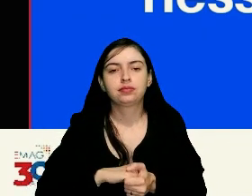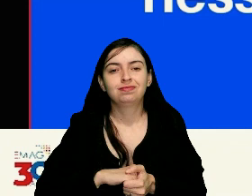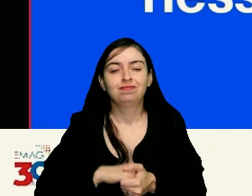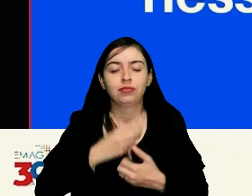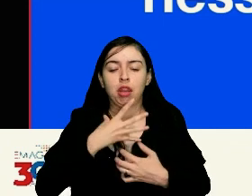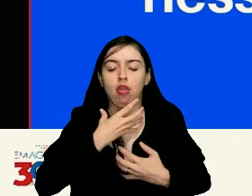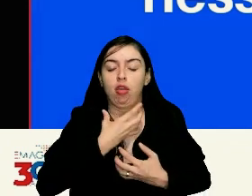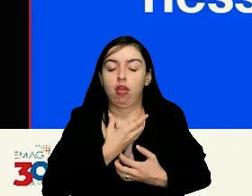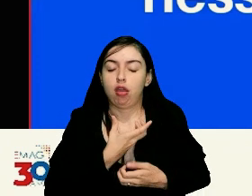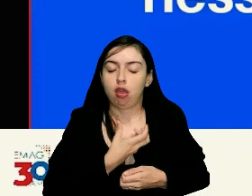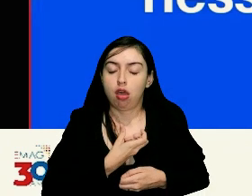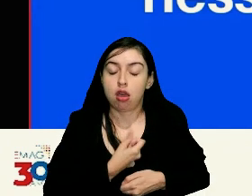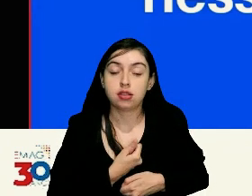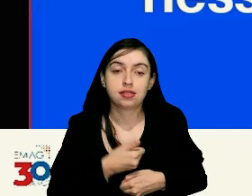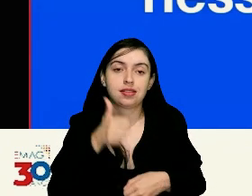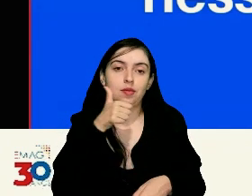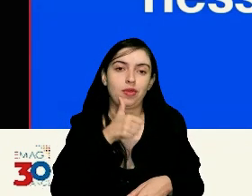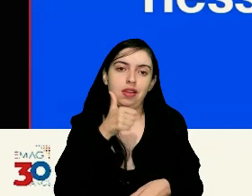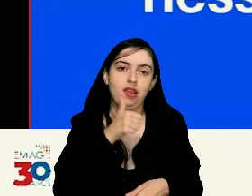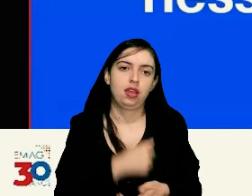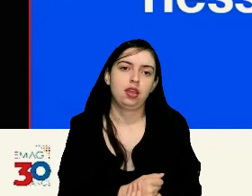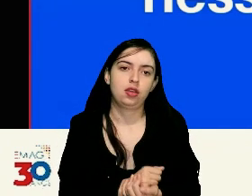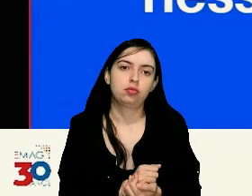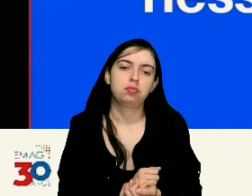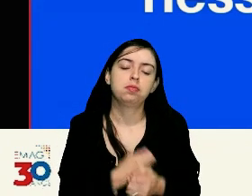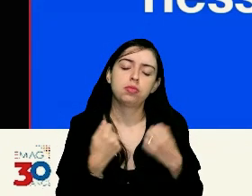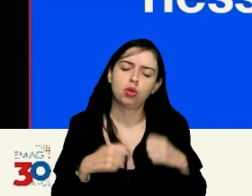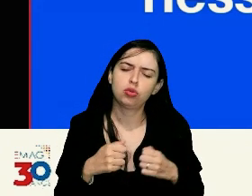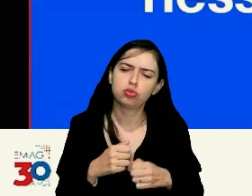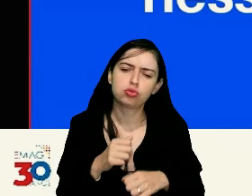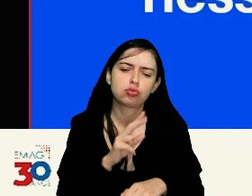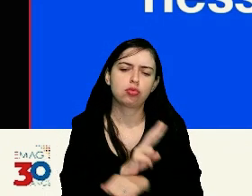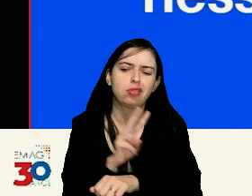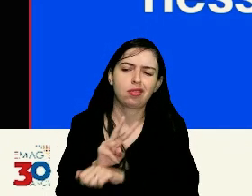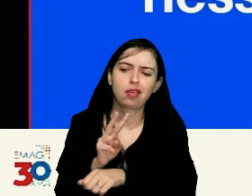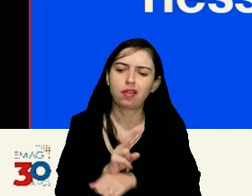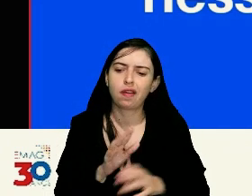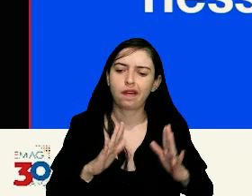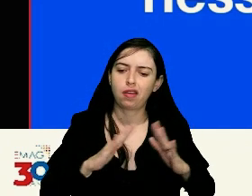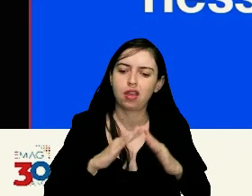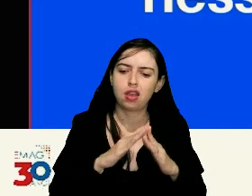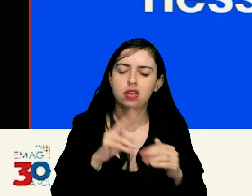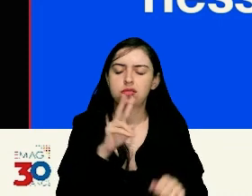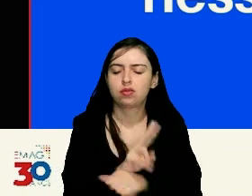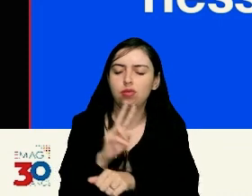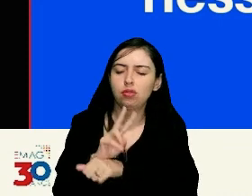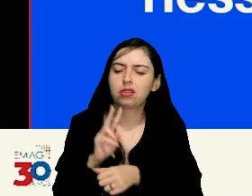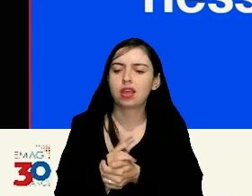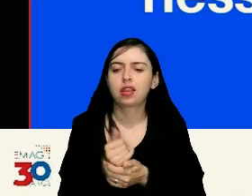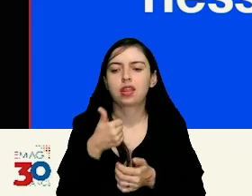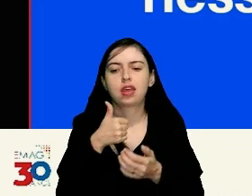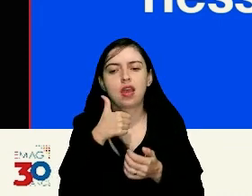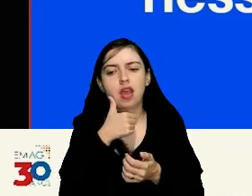pode fazer tudo, você pode cuidar da casa, você pode cuidar da mãe, você pode cuidar da outra criança, se tiver uma outra criança na casa. Então a gente tem um impacto